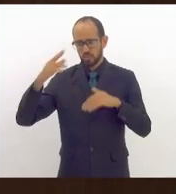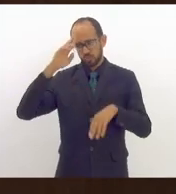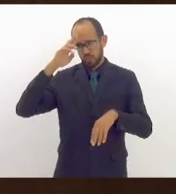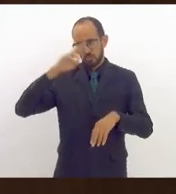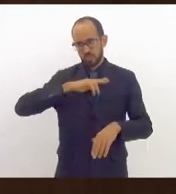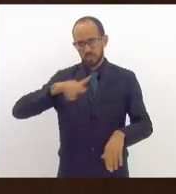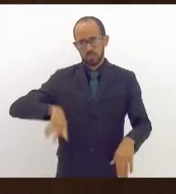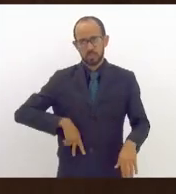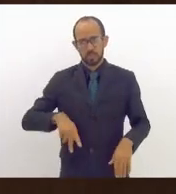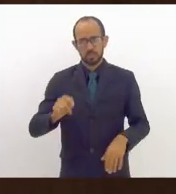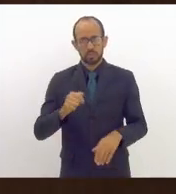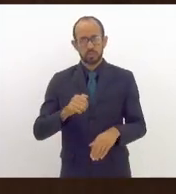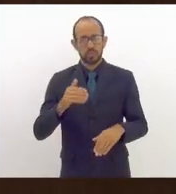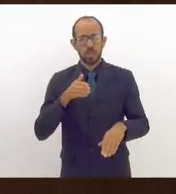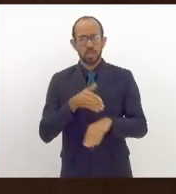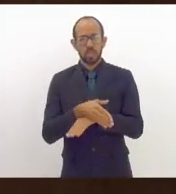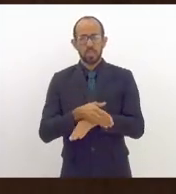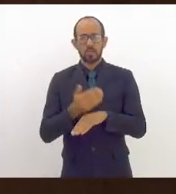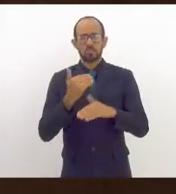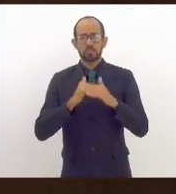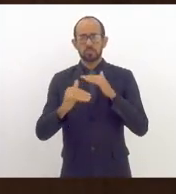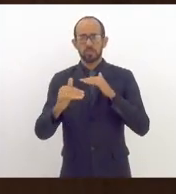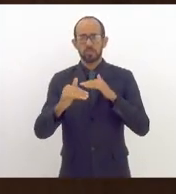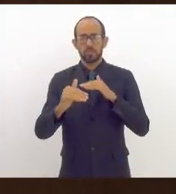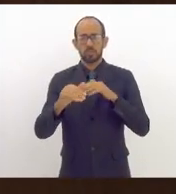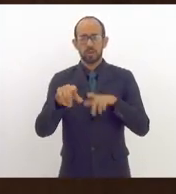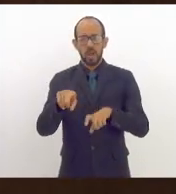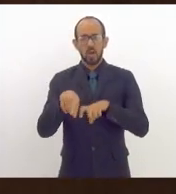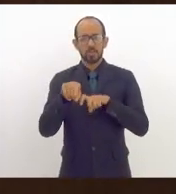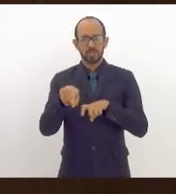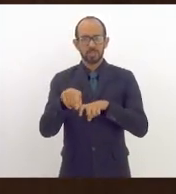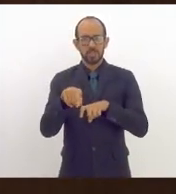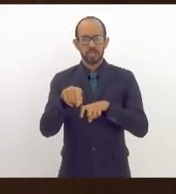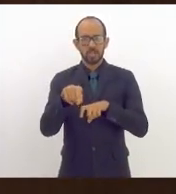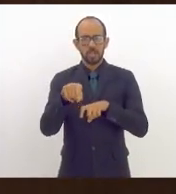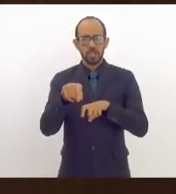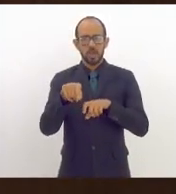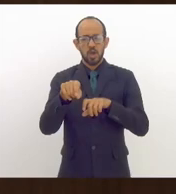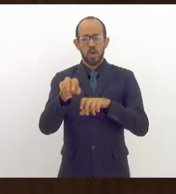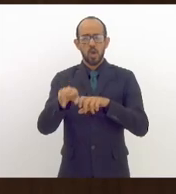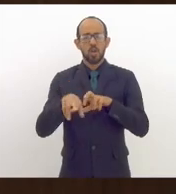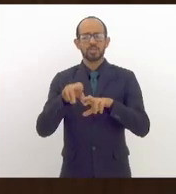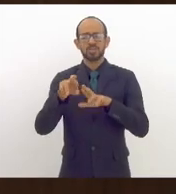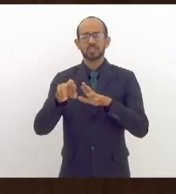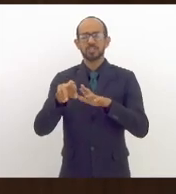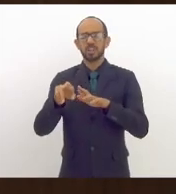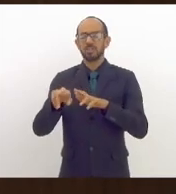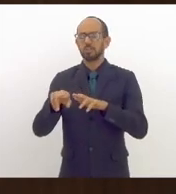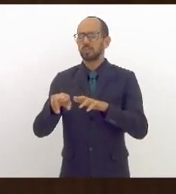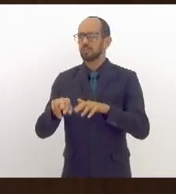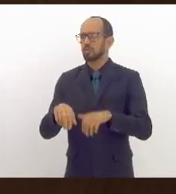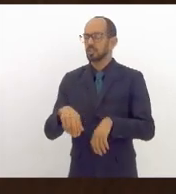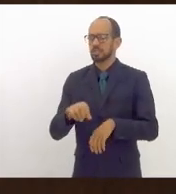entramos lá na estação do metrô da Rocinha lá em São Conrado